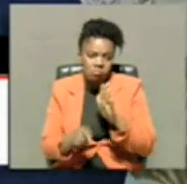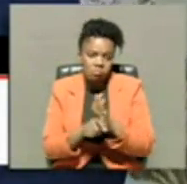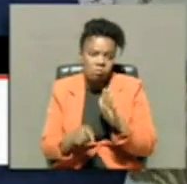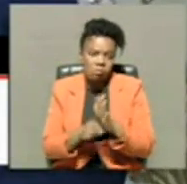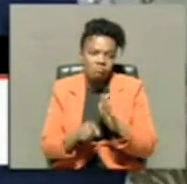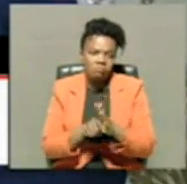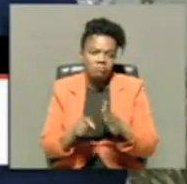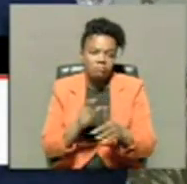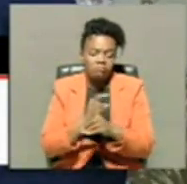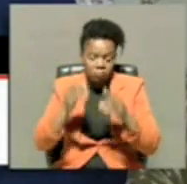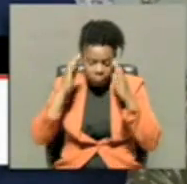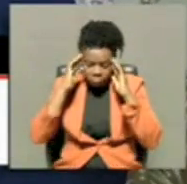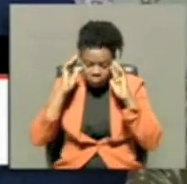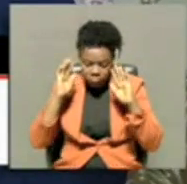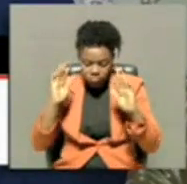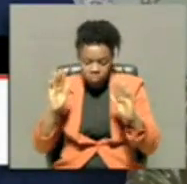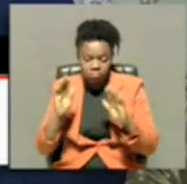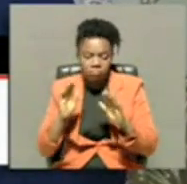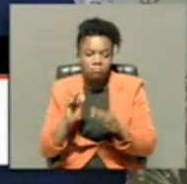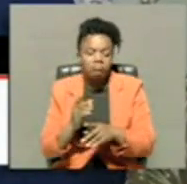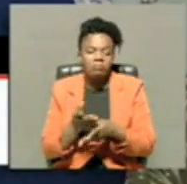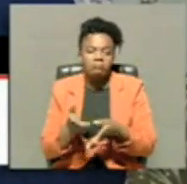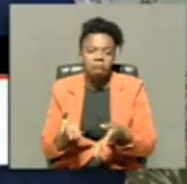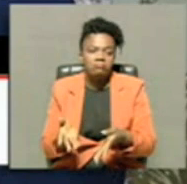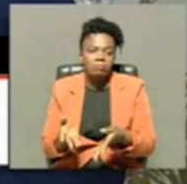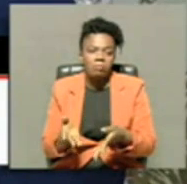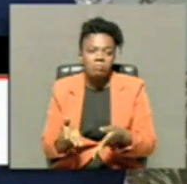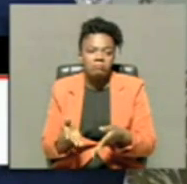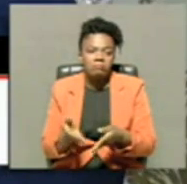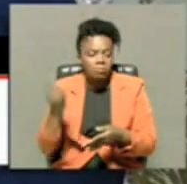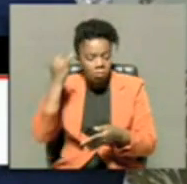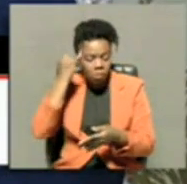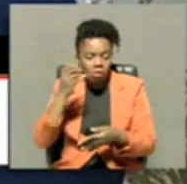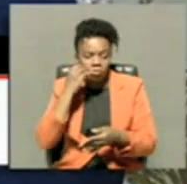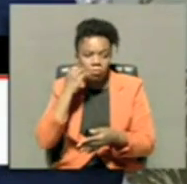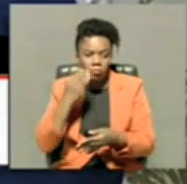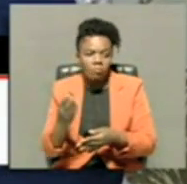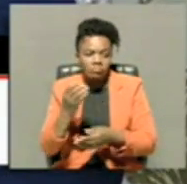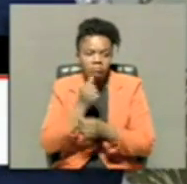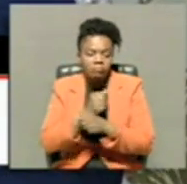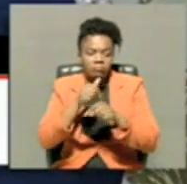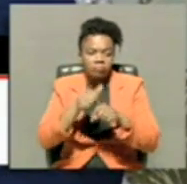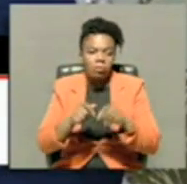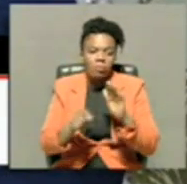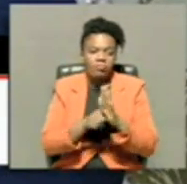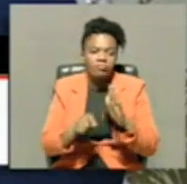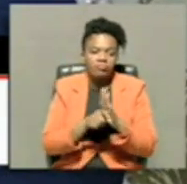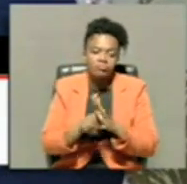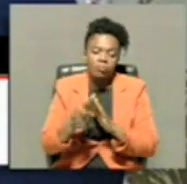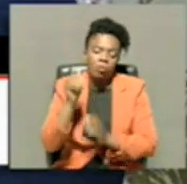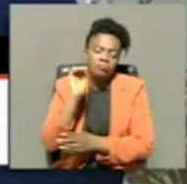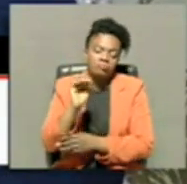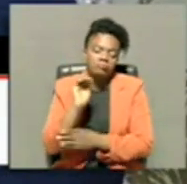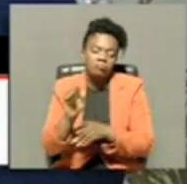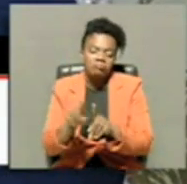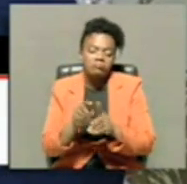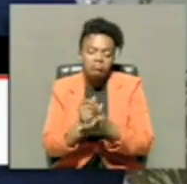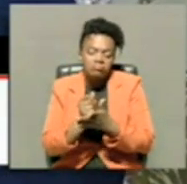não escondemos a intenção de fazer da segurança aqui na província da Uíra um exemplo e também